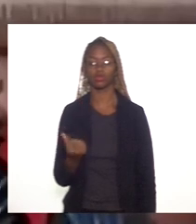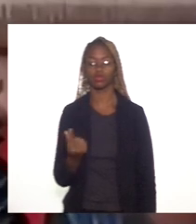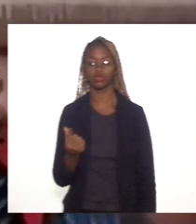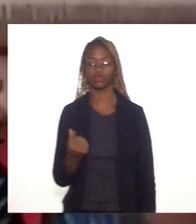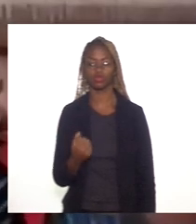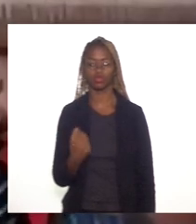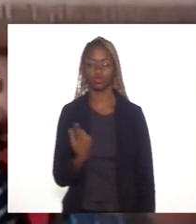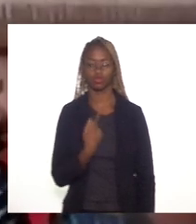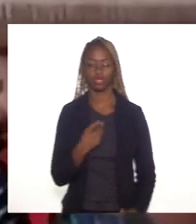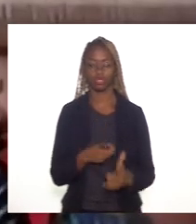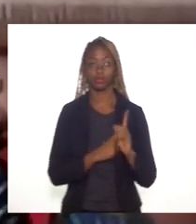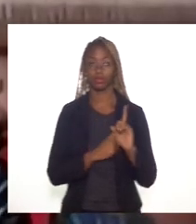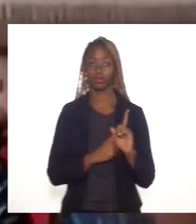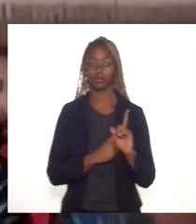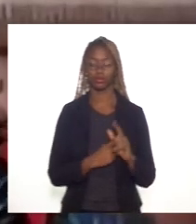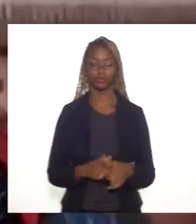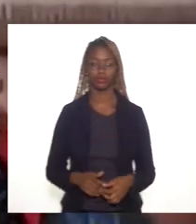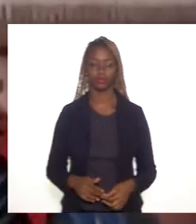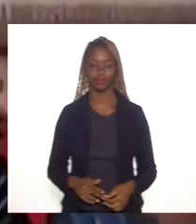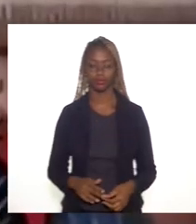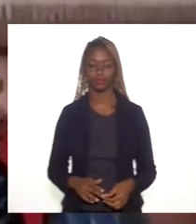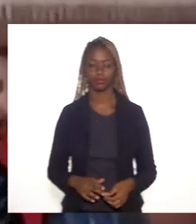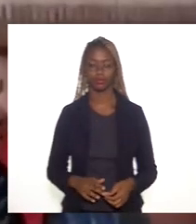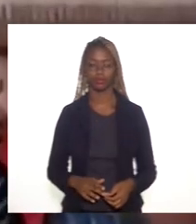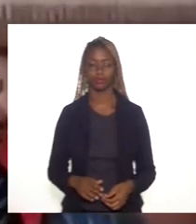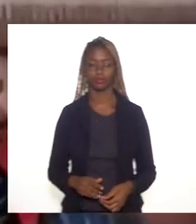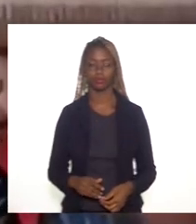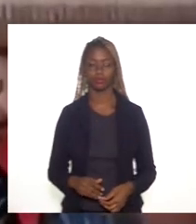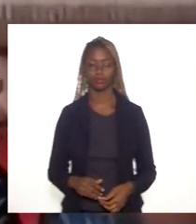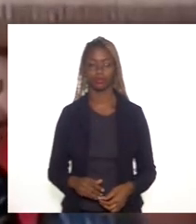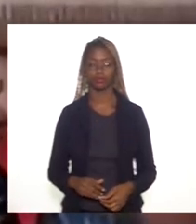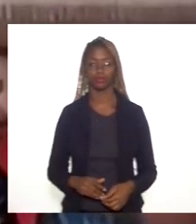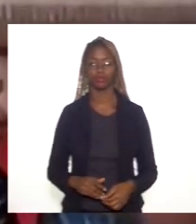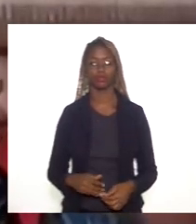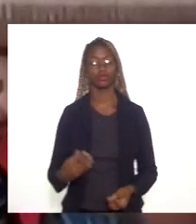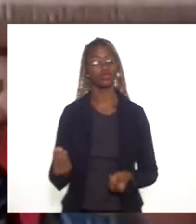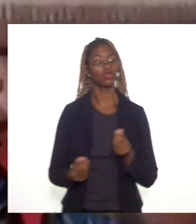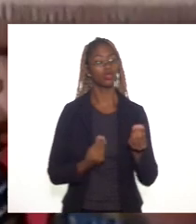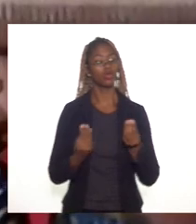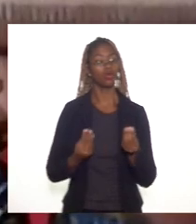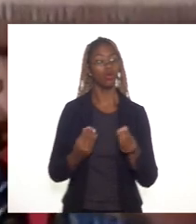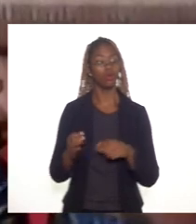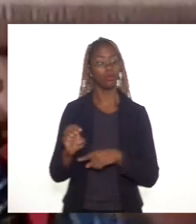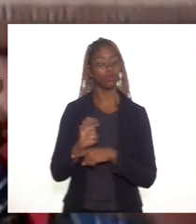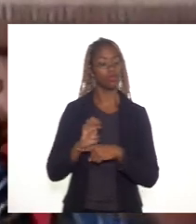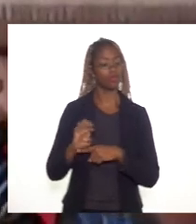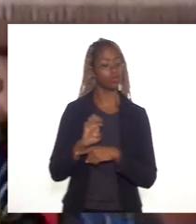nossos impostos, de que forma o Estado vai conduzir